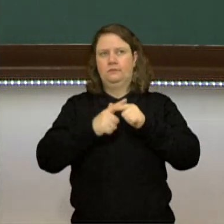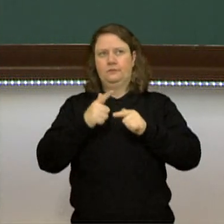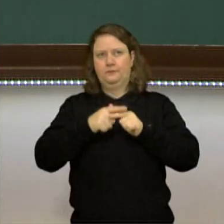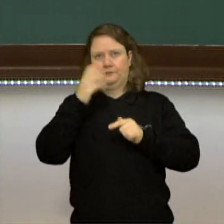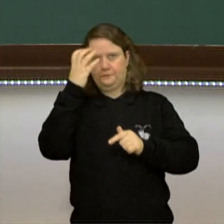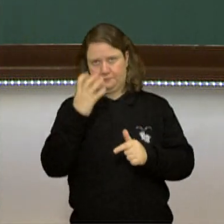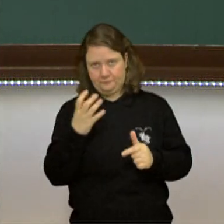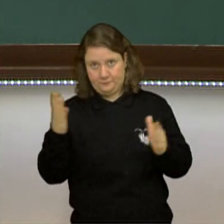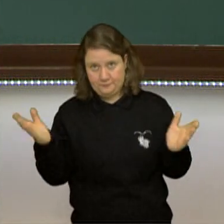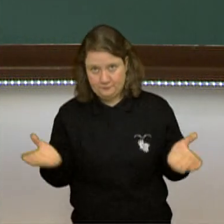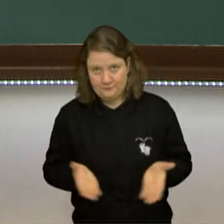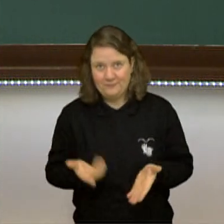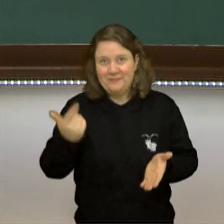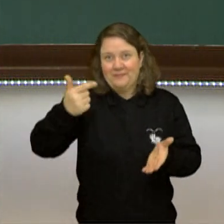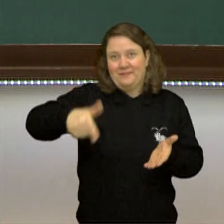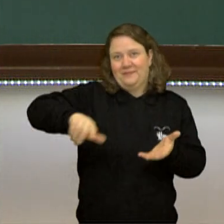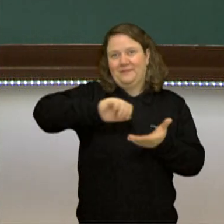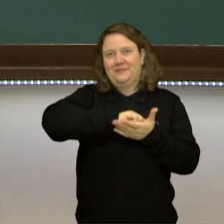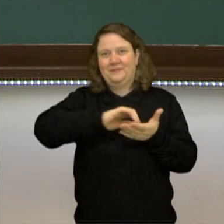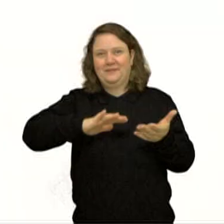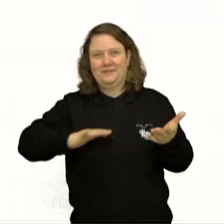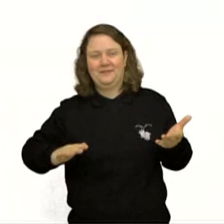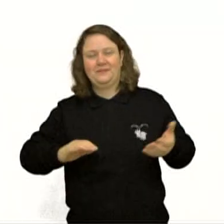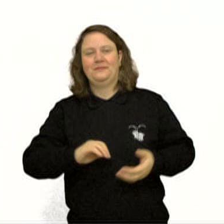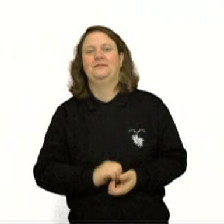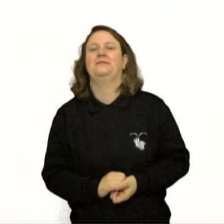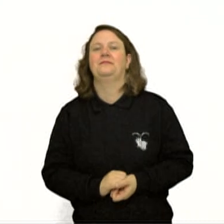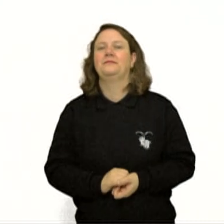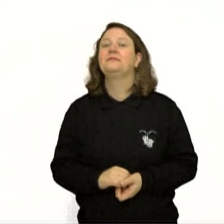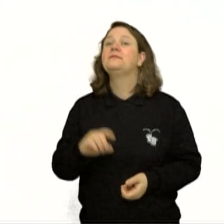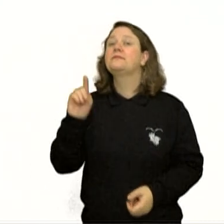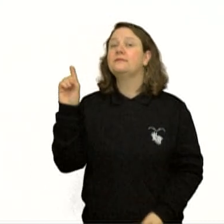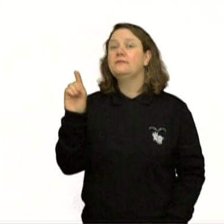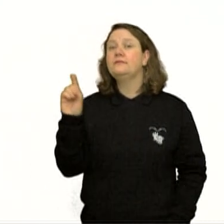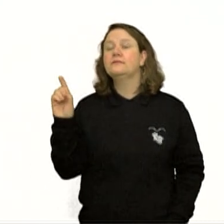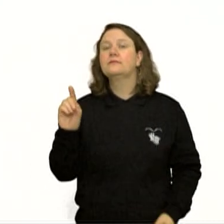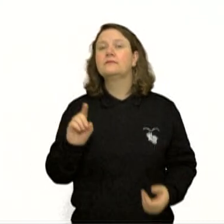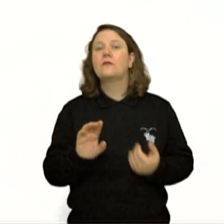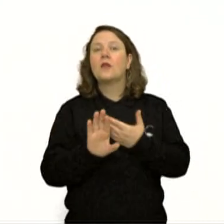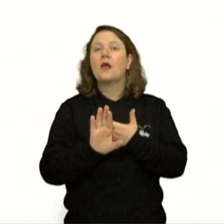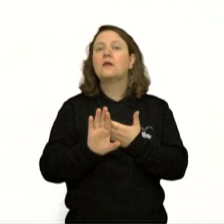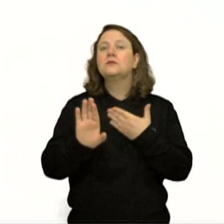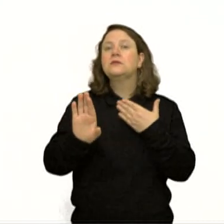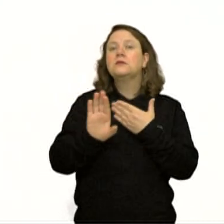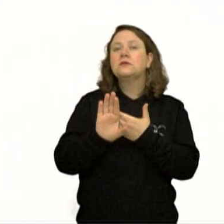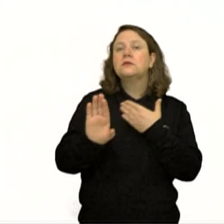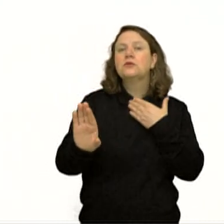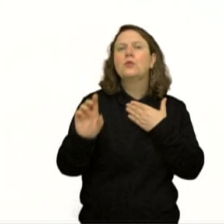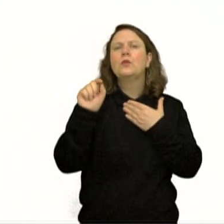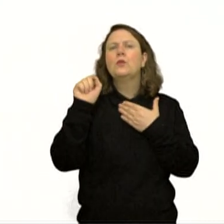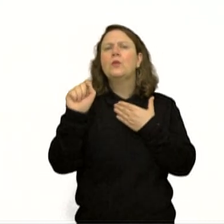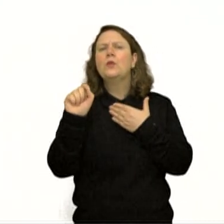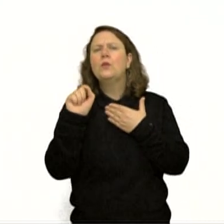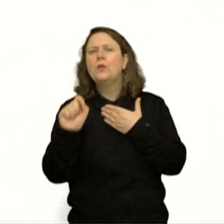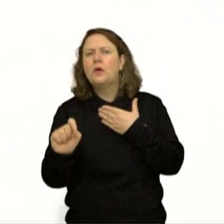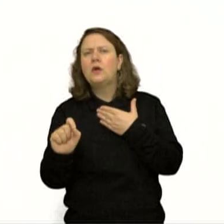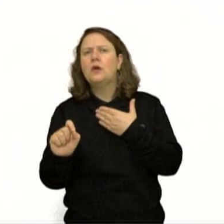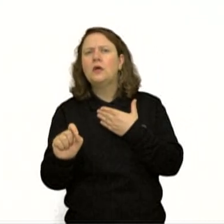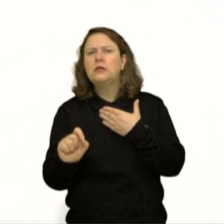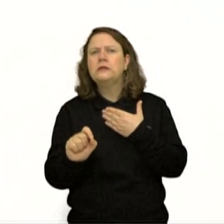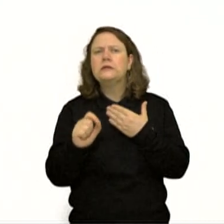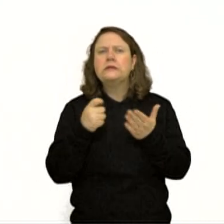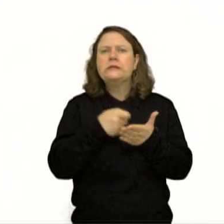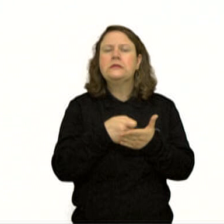Certo? Mas vamos aqui para mais uma atividade nossa. Khrushchev se distanciava da tradicional ênfase na defesa do